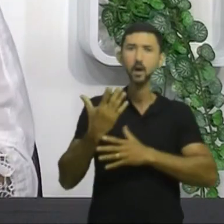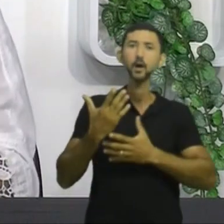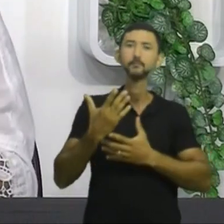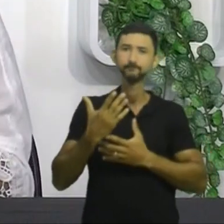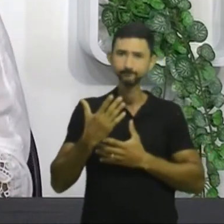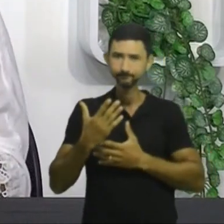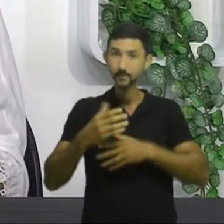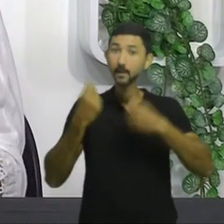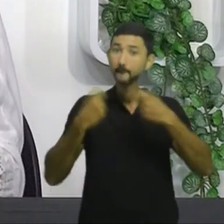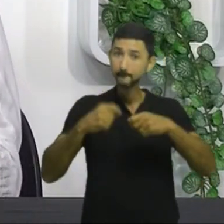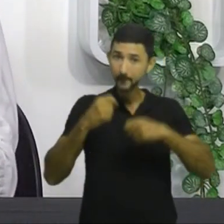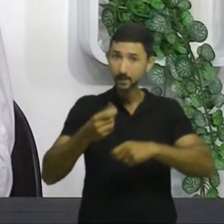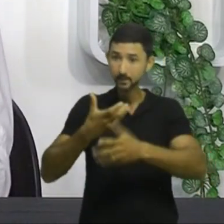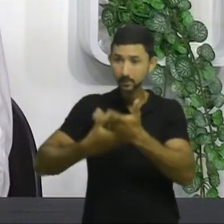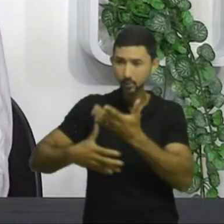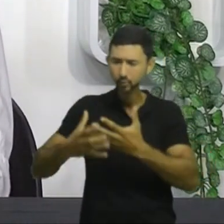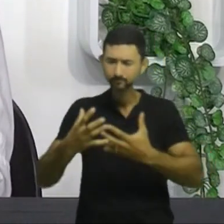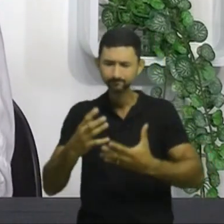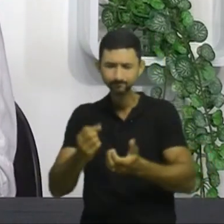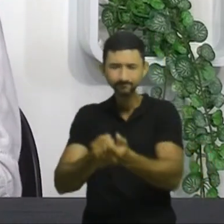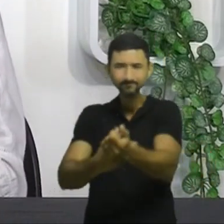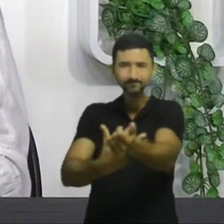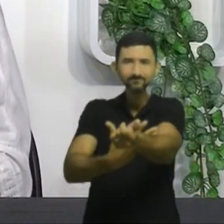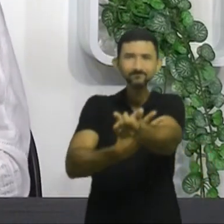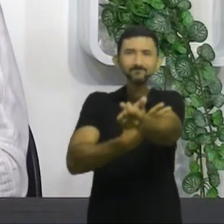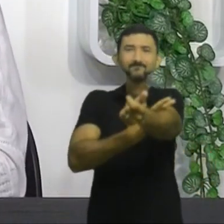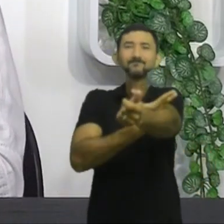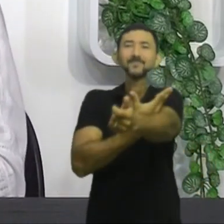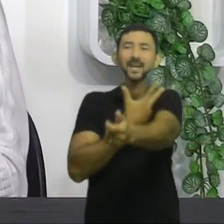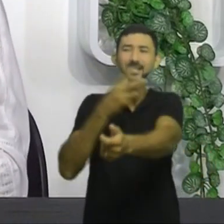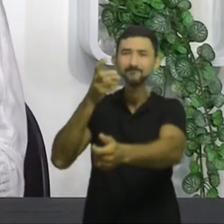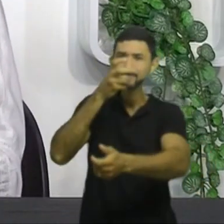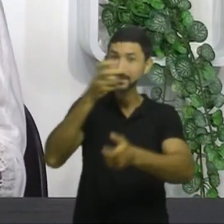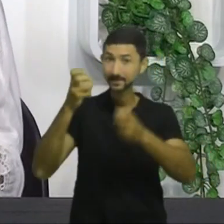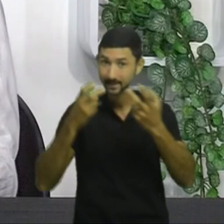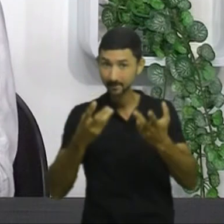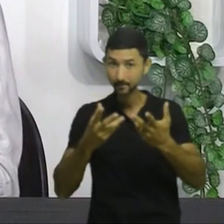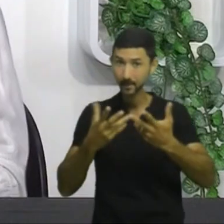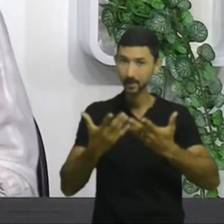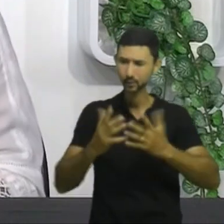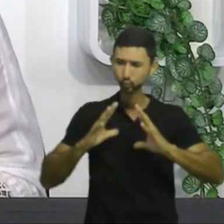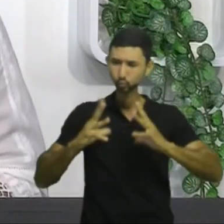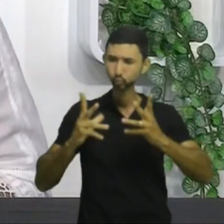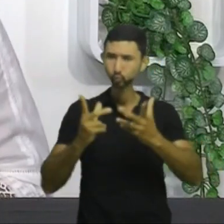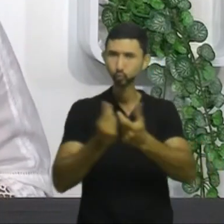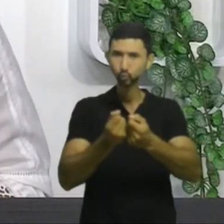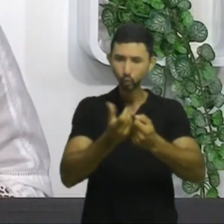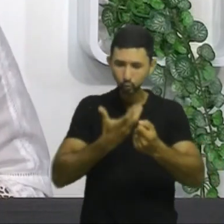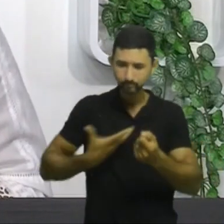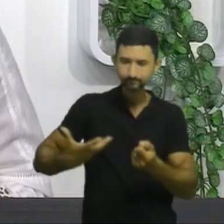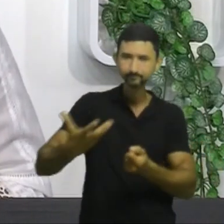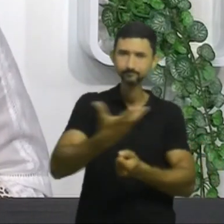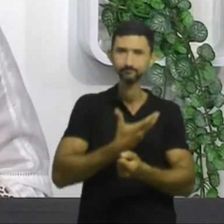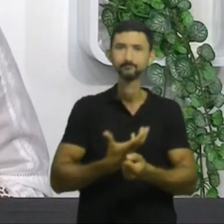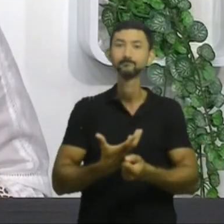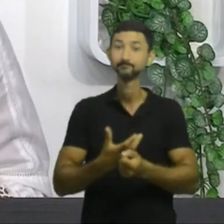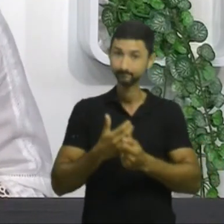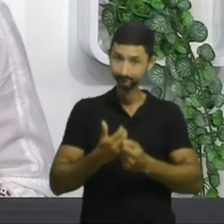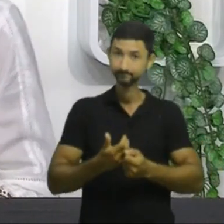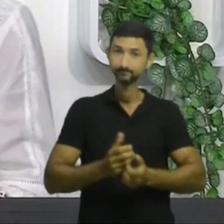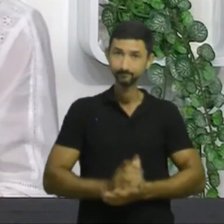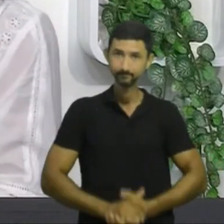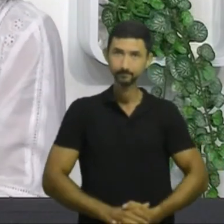podem e devem, através da nossa sensibilidade, da nossa percepção no todo que ao nosso redor está. Tudo